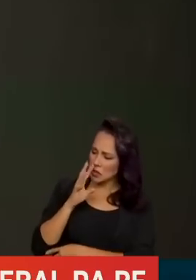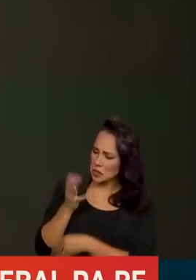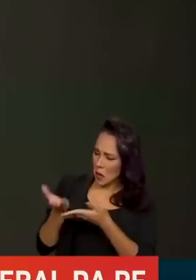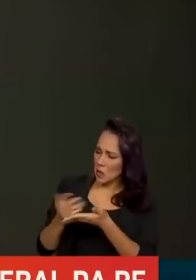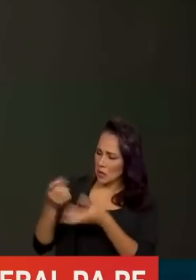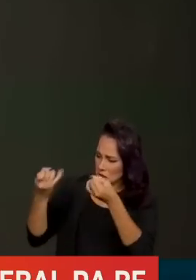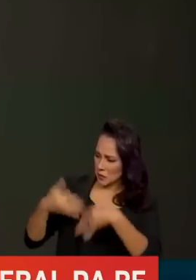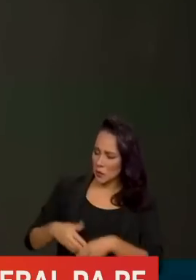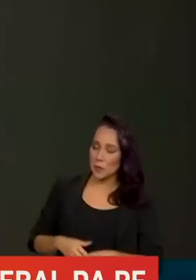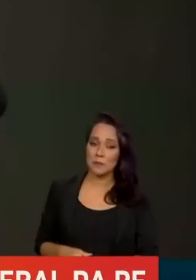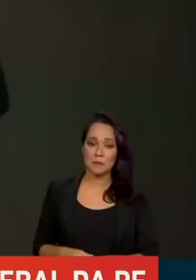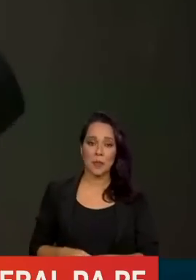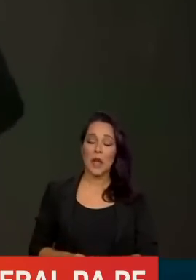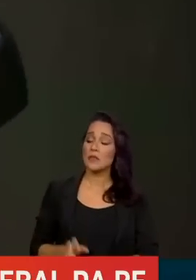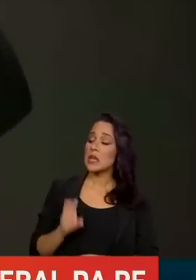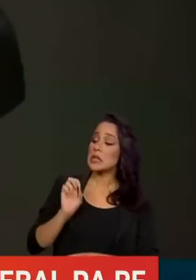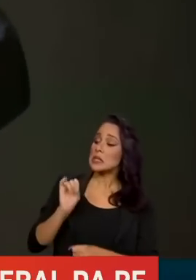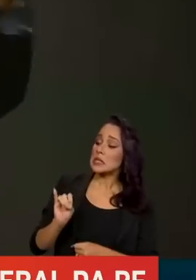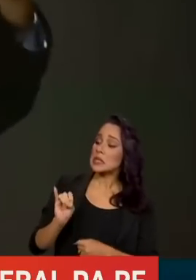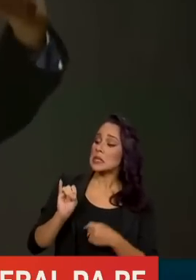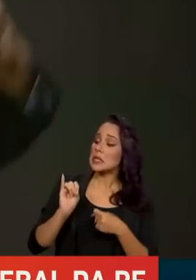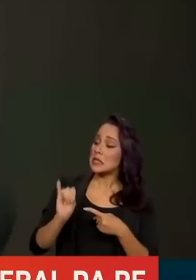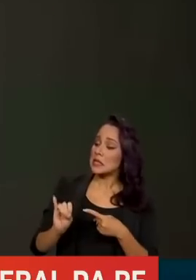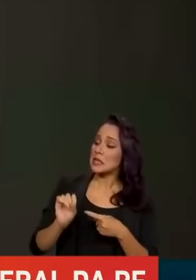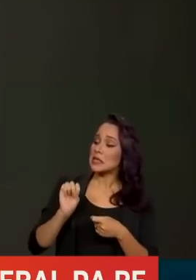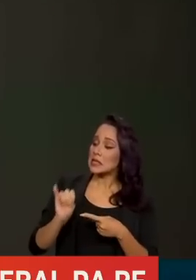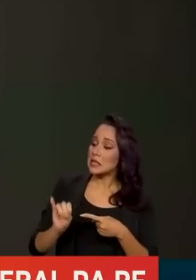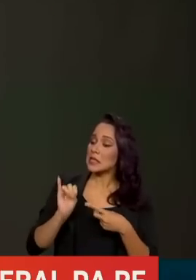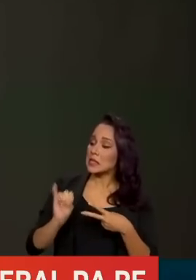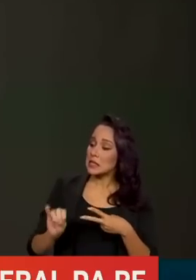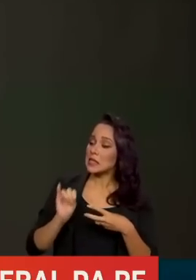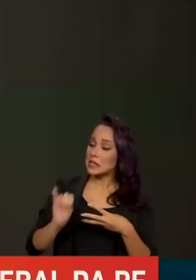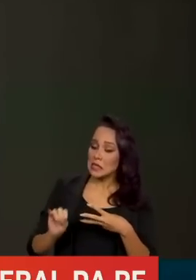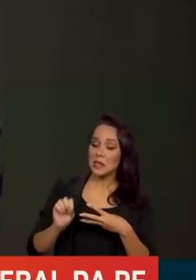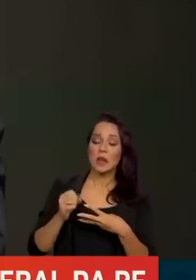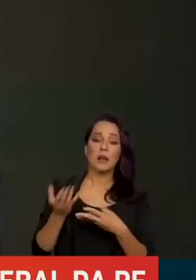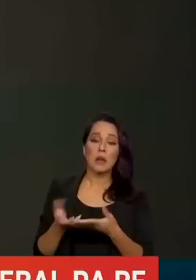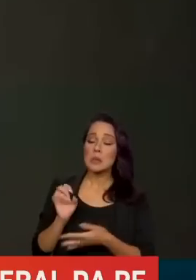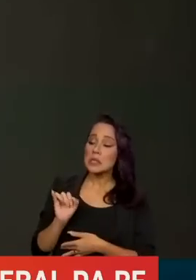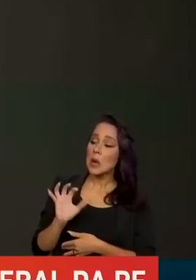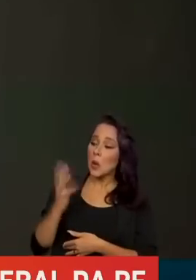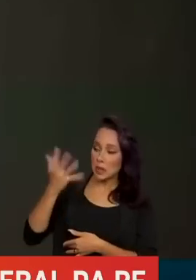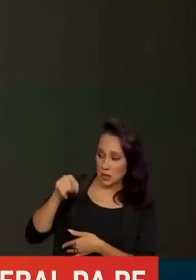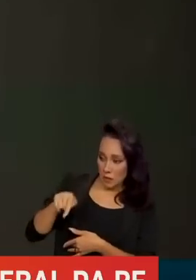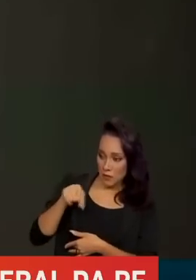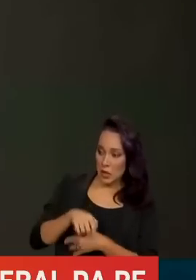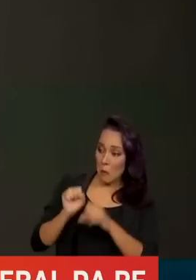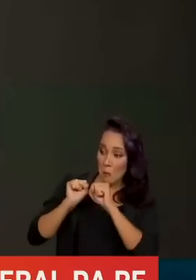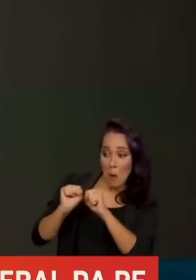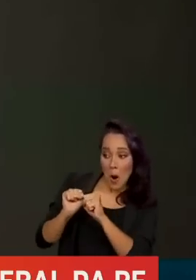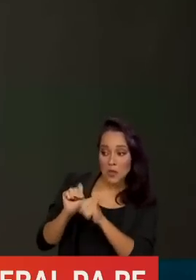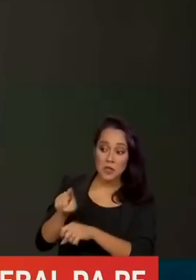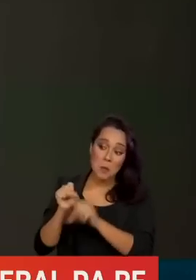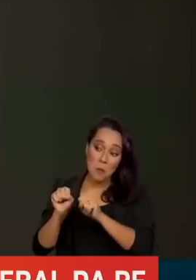o que ele tinha a dizer e se esse sim todos aconteceram acontecerem você pode